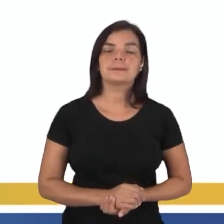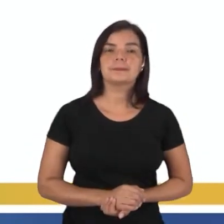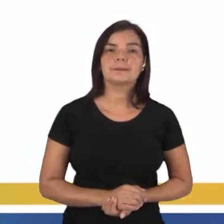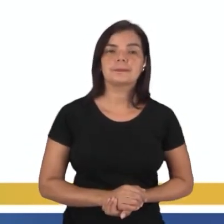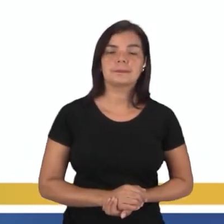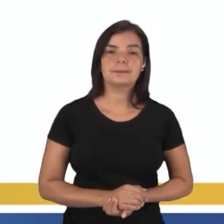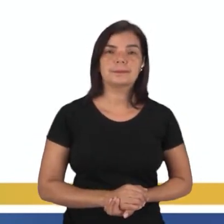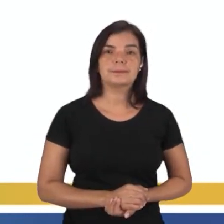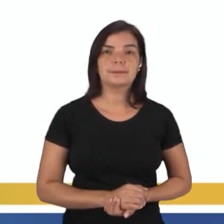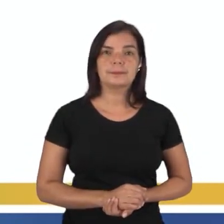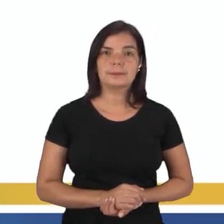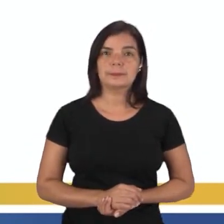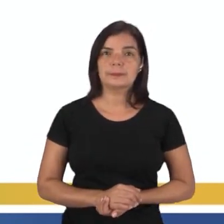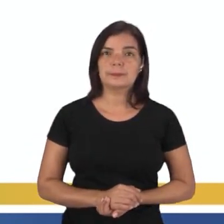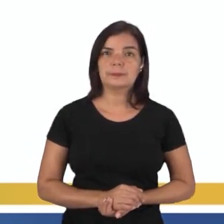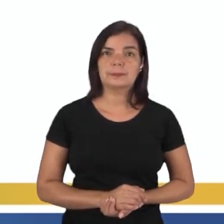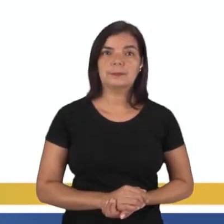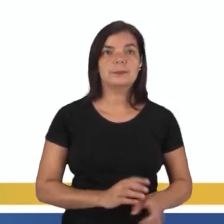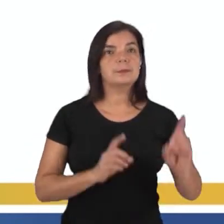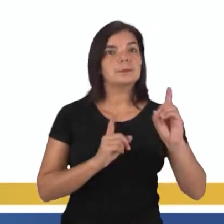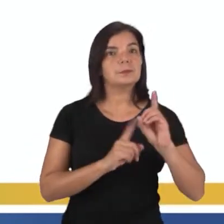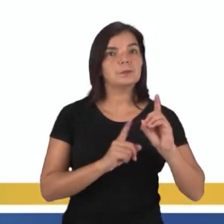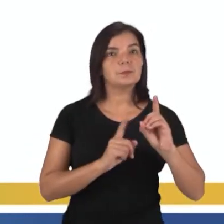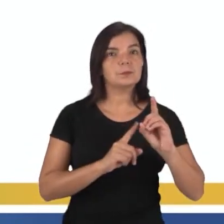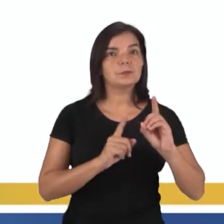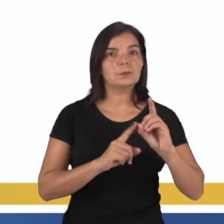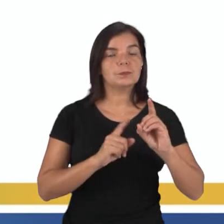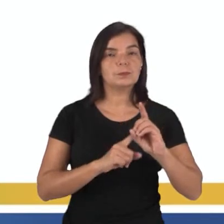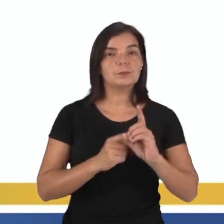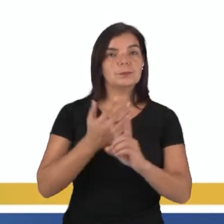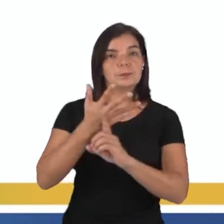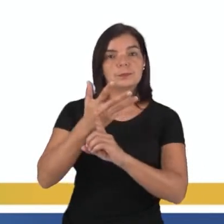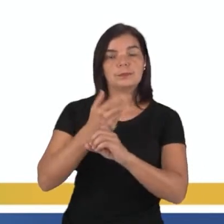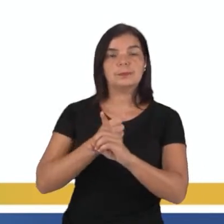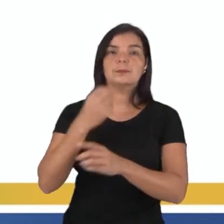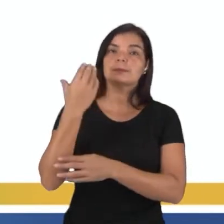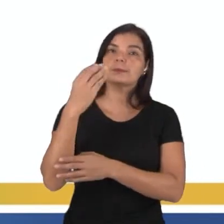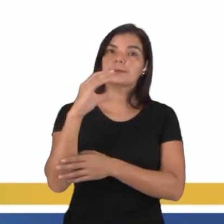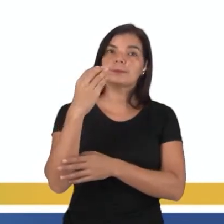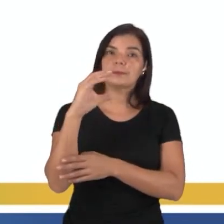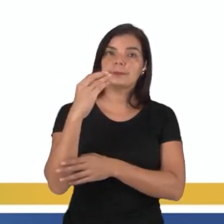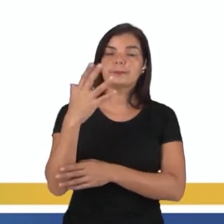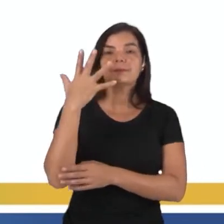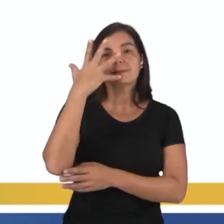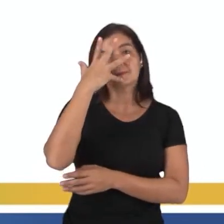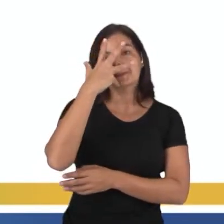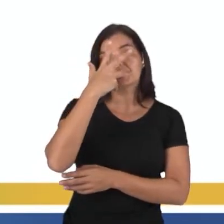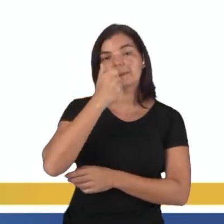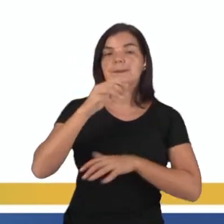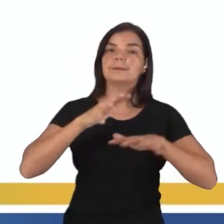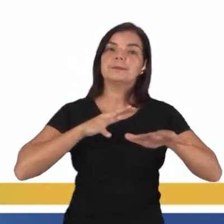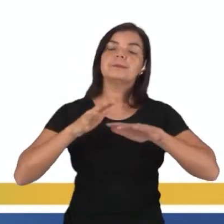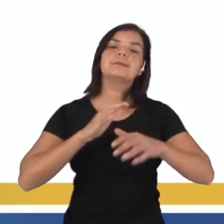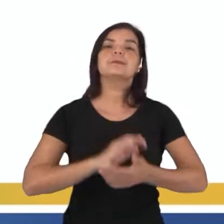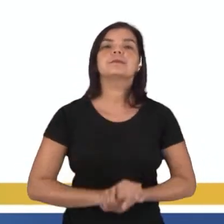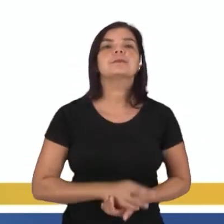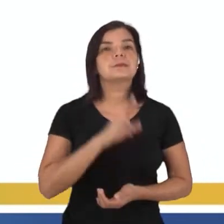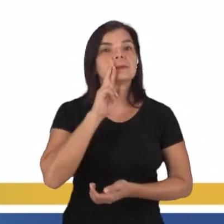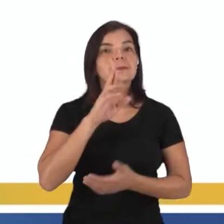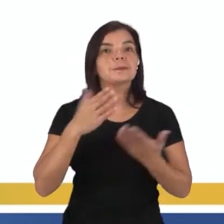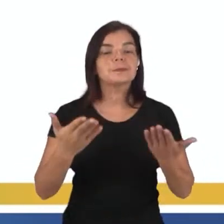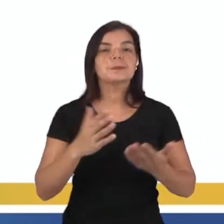de soluções para problemas físicos e posturais. Ou letra D, a arte e a ciência do belo